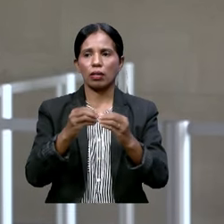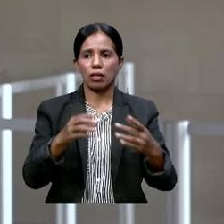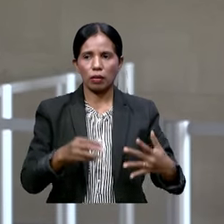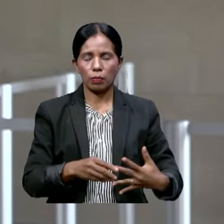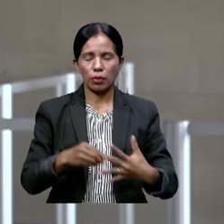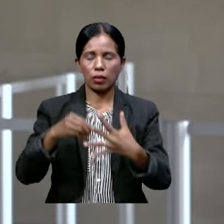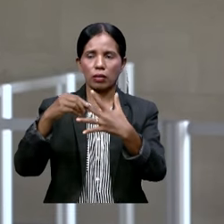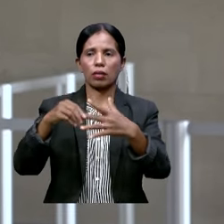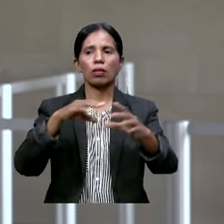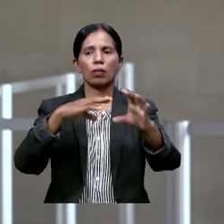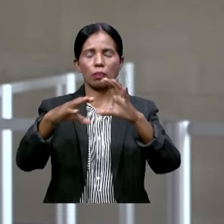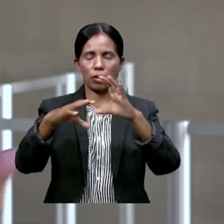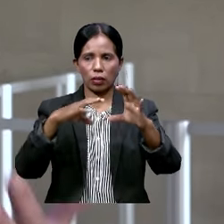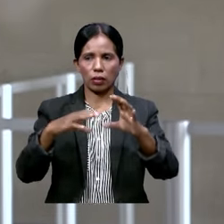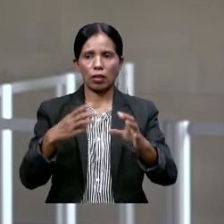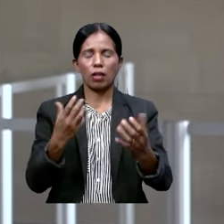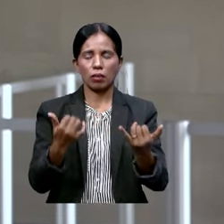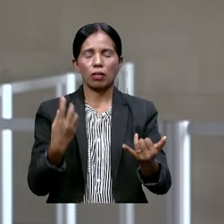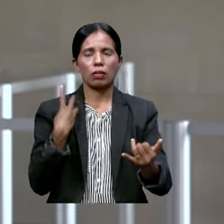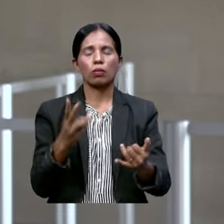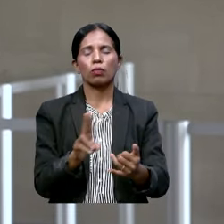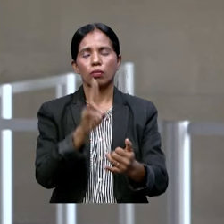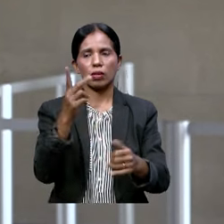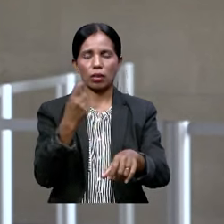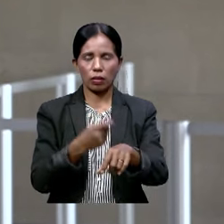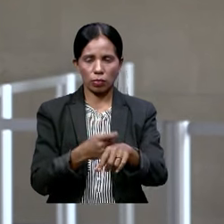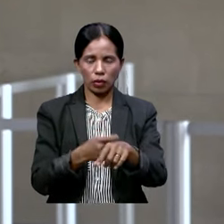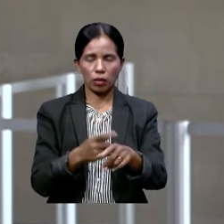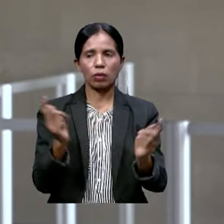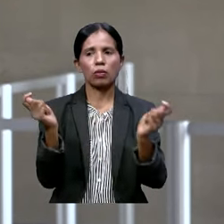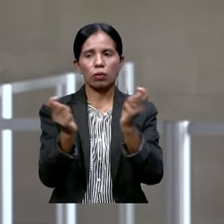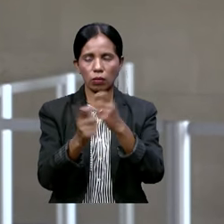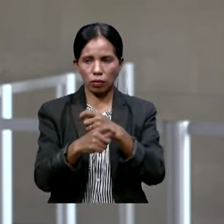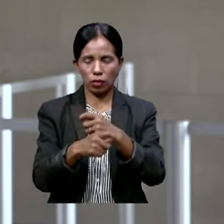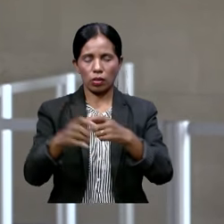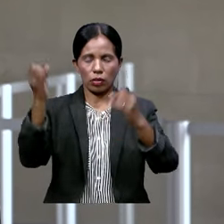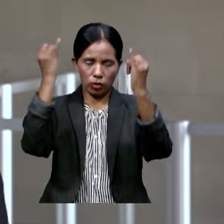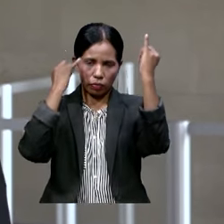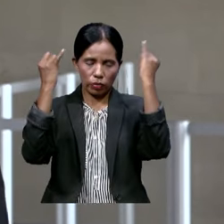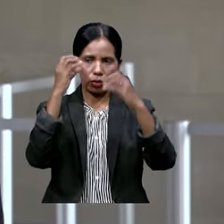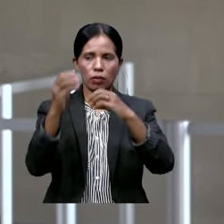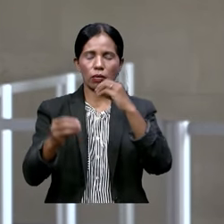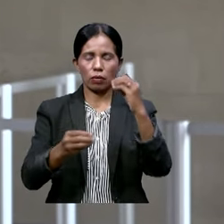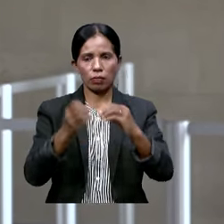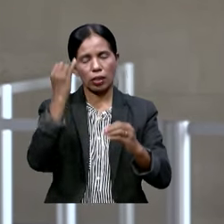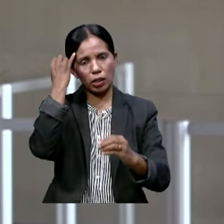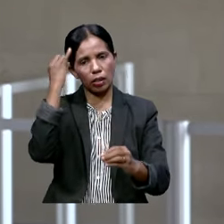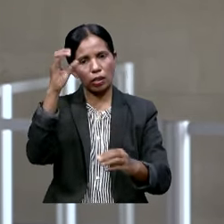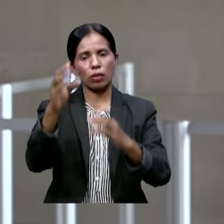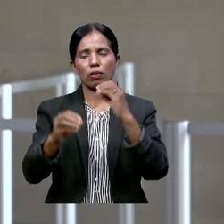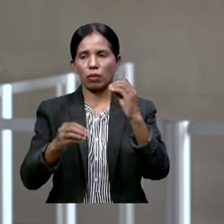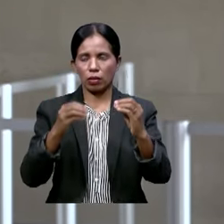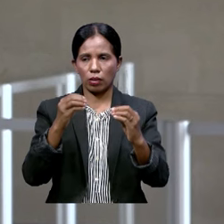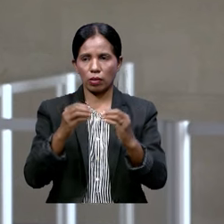especiais a comunicar, e também aproveitamos sempre para trocar informações e ideias sobre